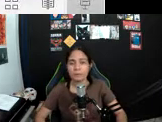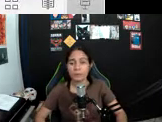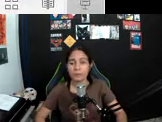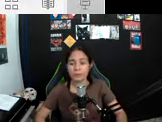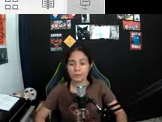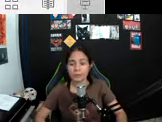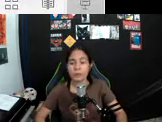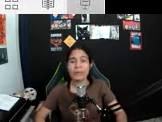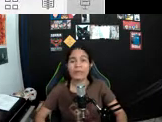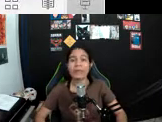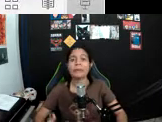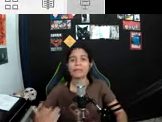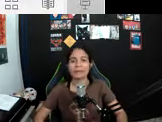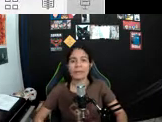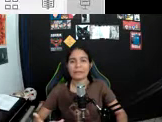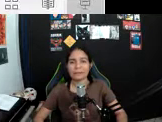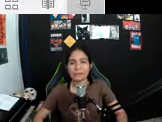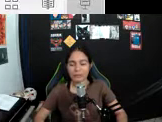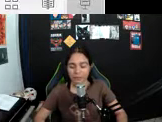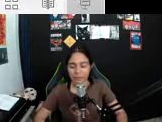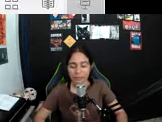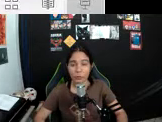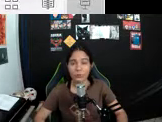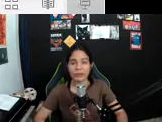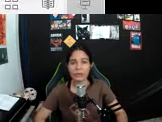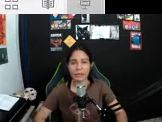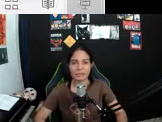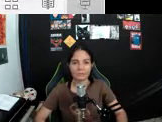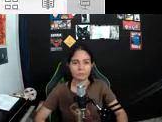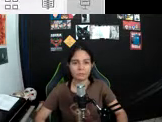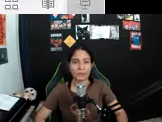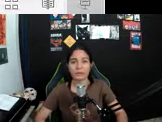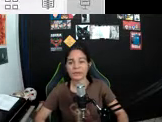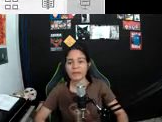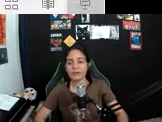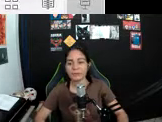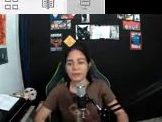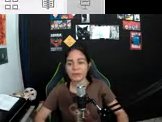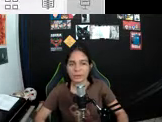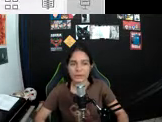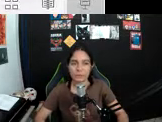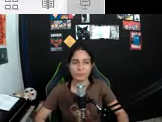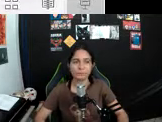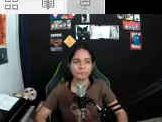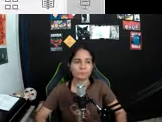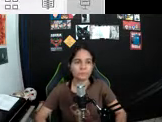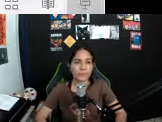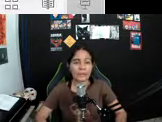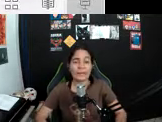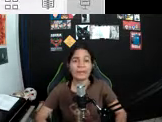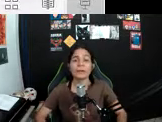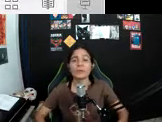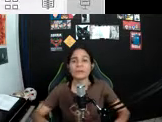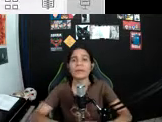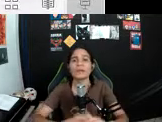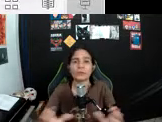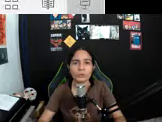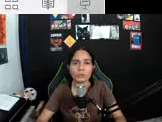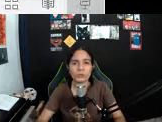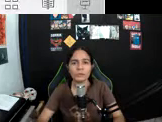né, das informações que são replicadas ali para os demais, para a sociedade de uma forma geral.